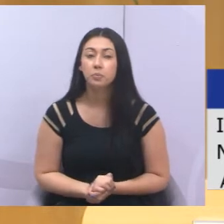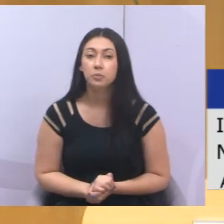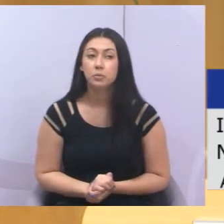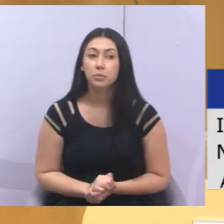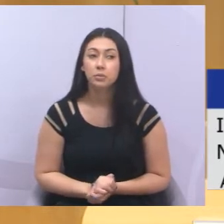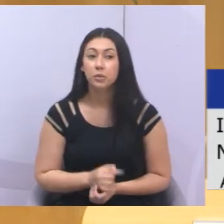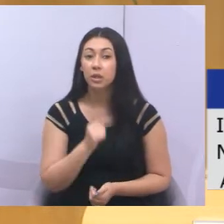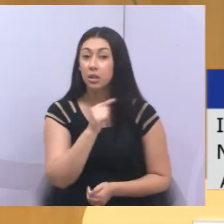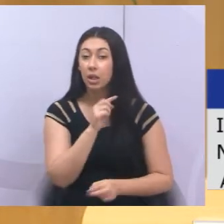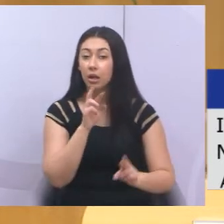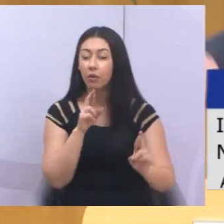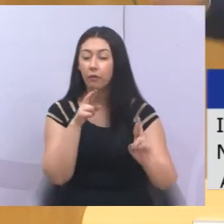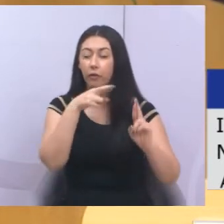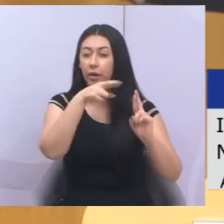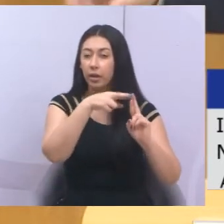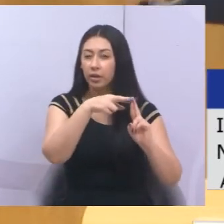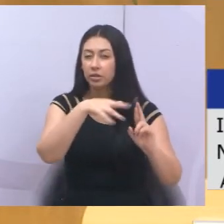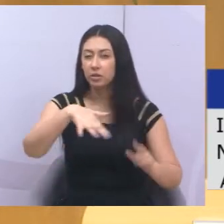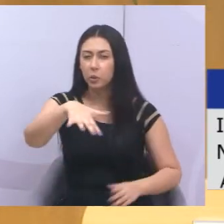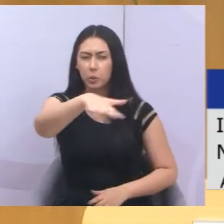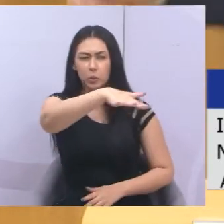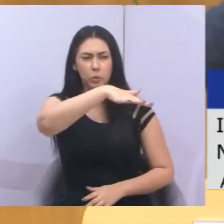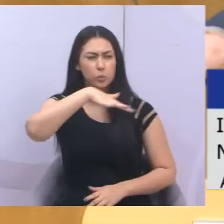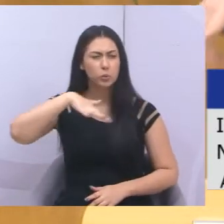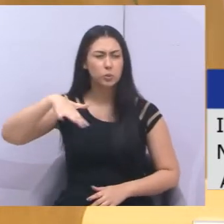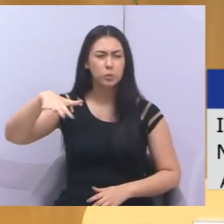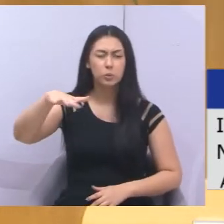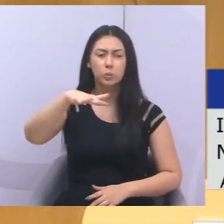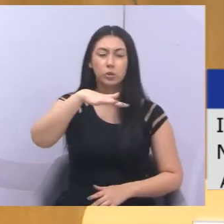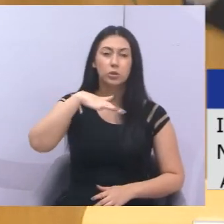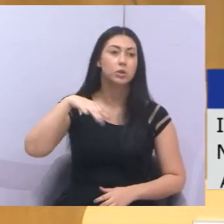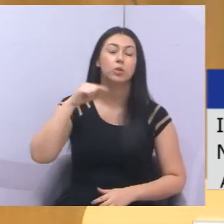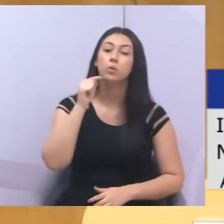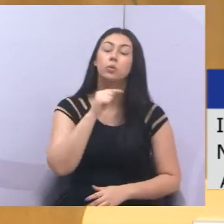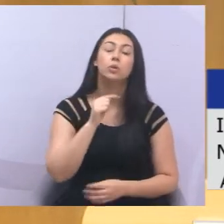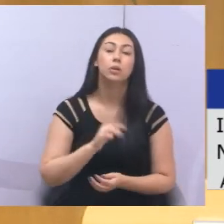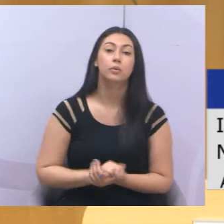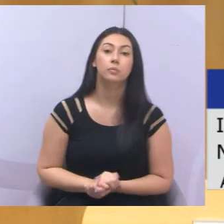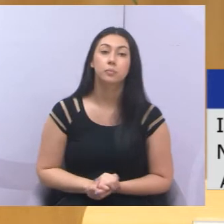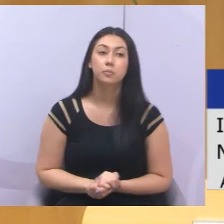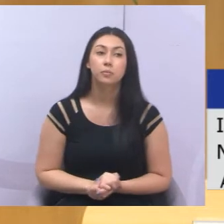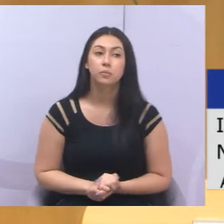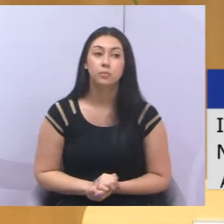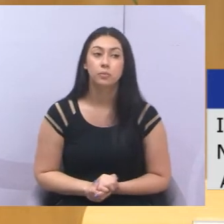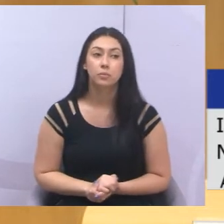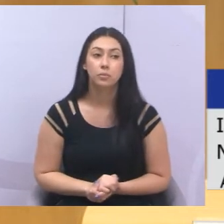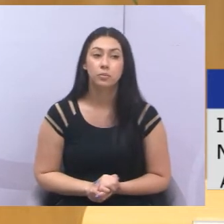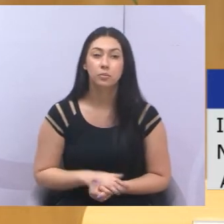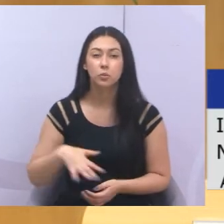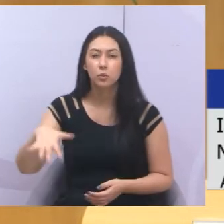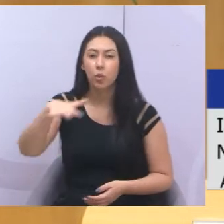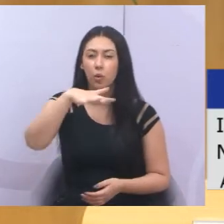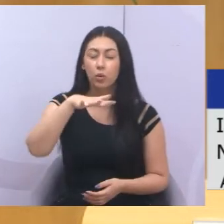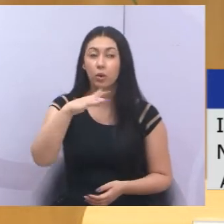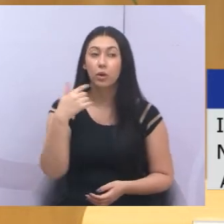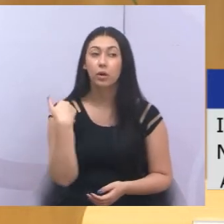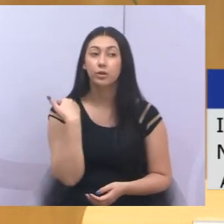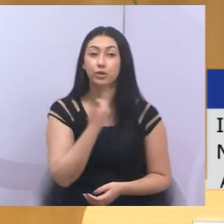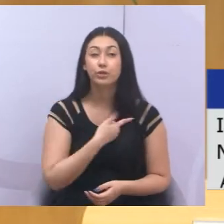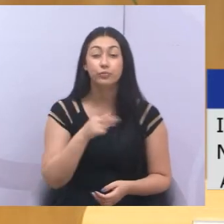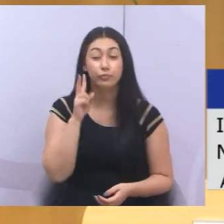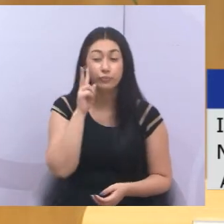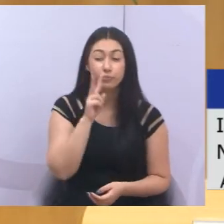gente era referência de toda a Zona Sul, Grajaú, Parelheiros, Jardim Ângela, Interlagos, tudo, a gente via de tudo